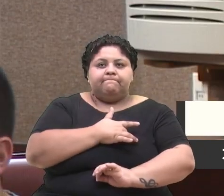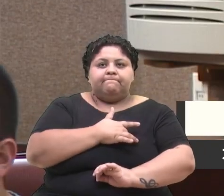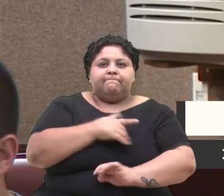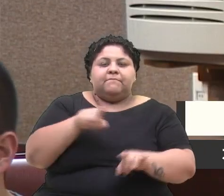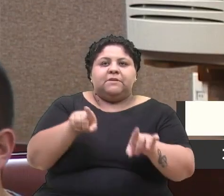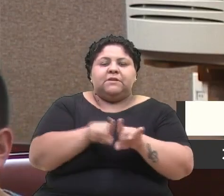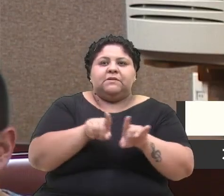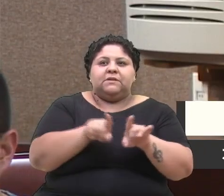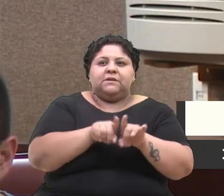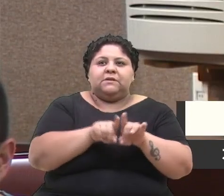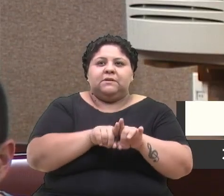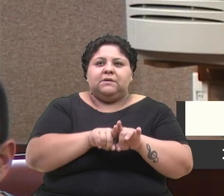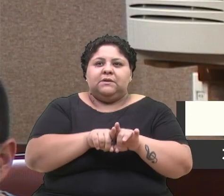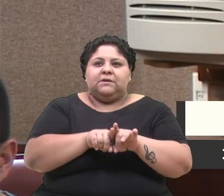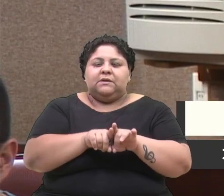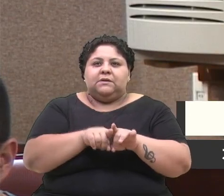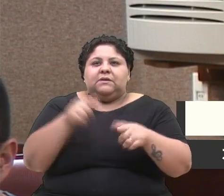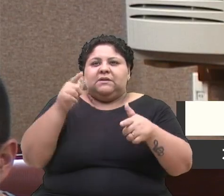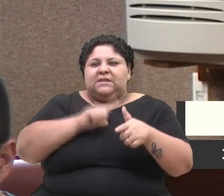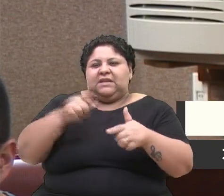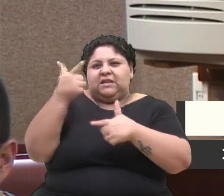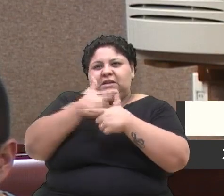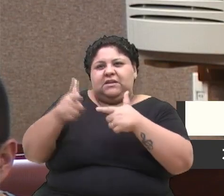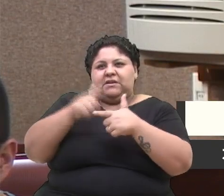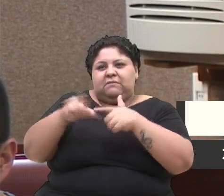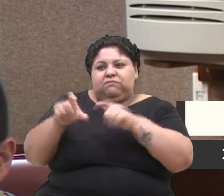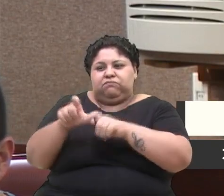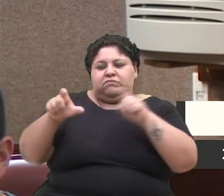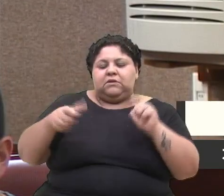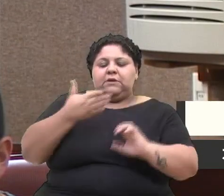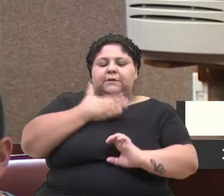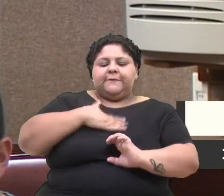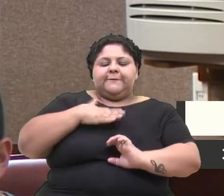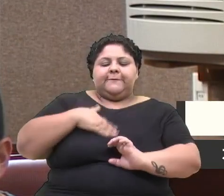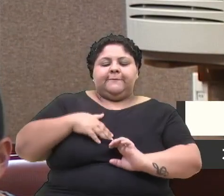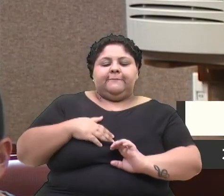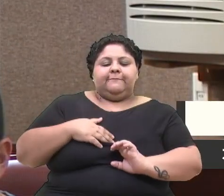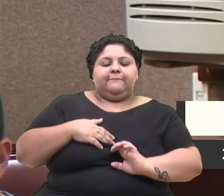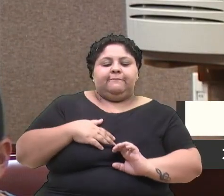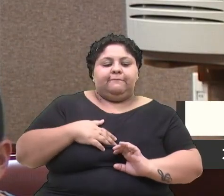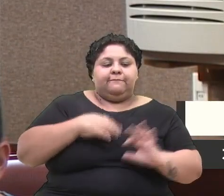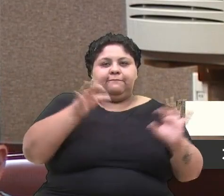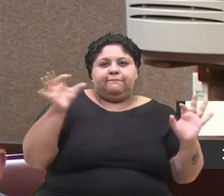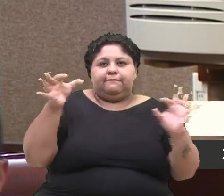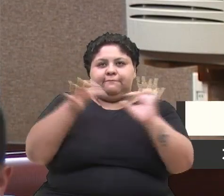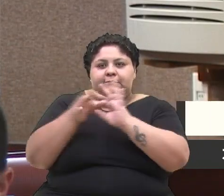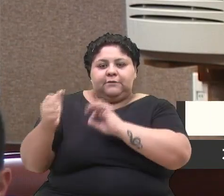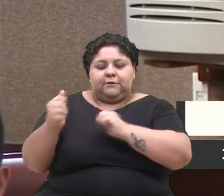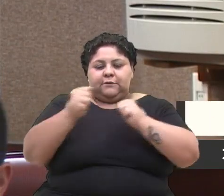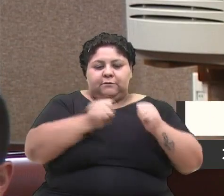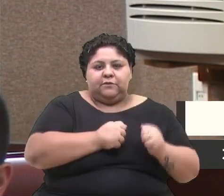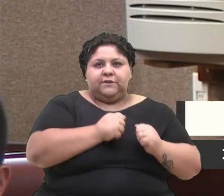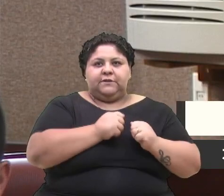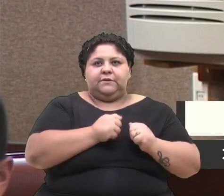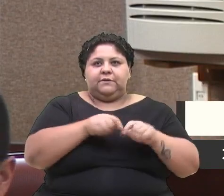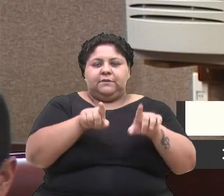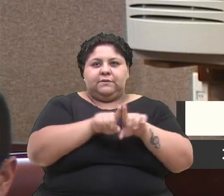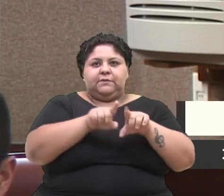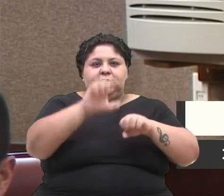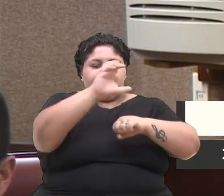o princípio da independência e harmonia entre os poderes previsto pela Constituição Federal e Estadual e na